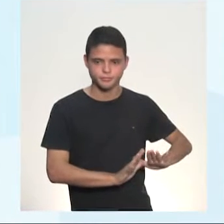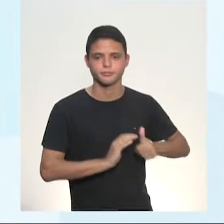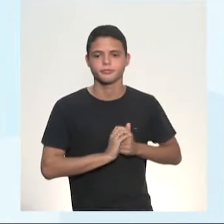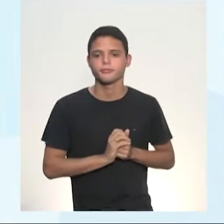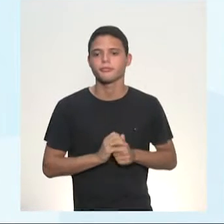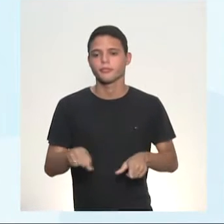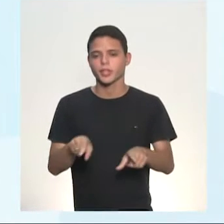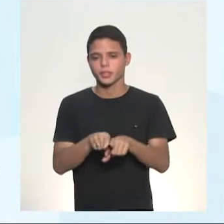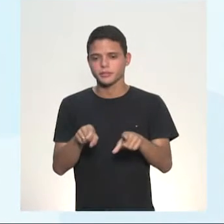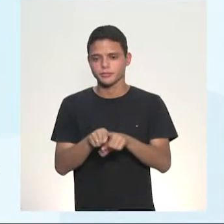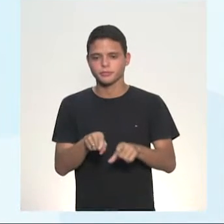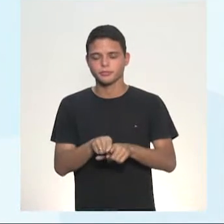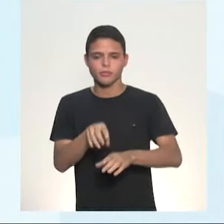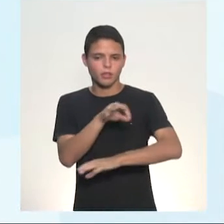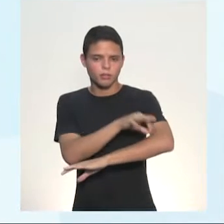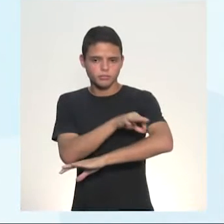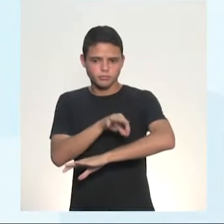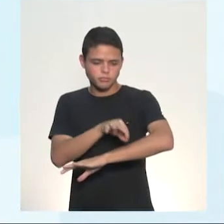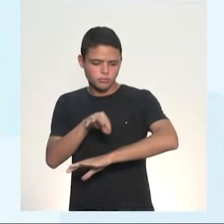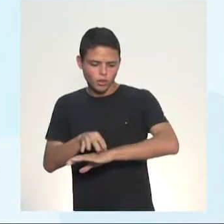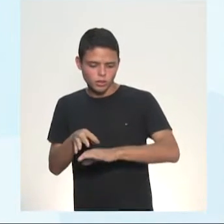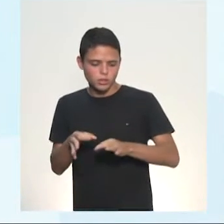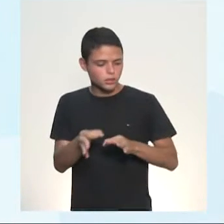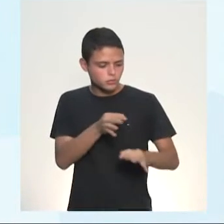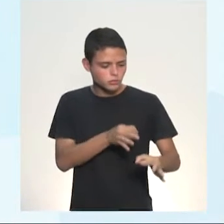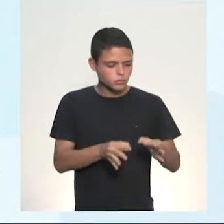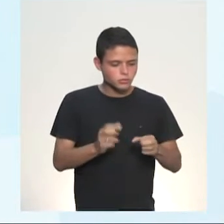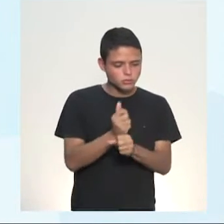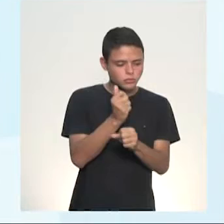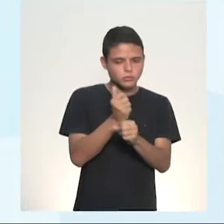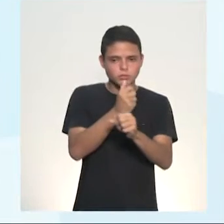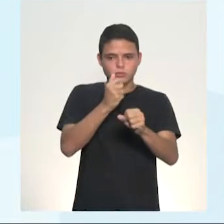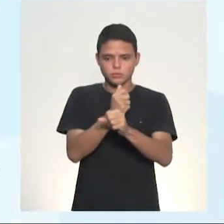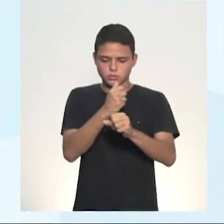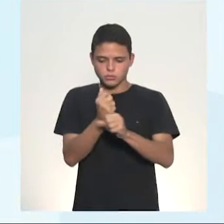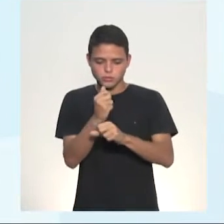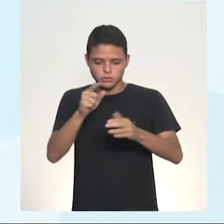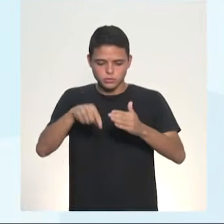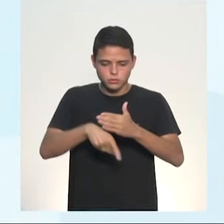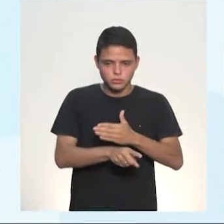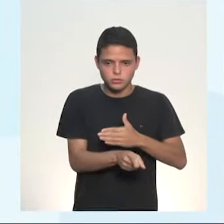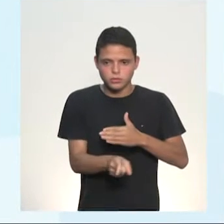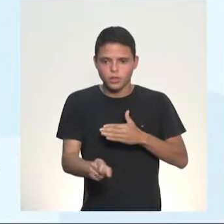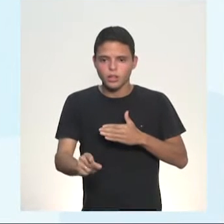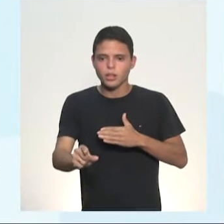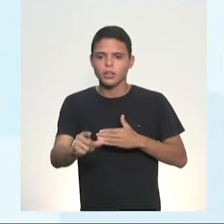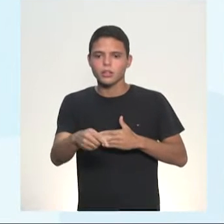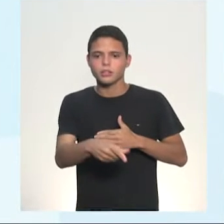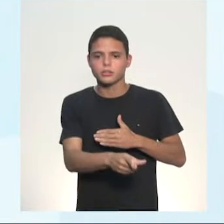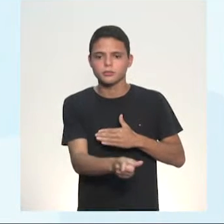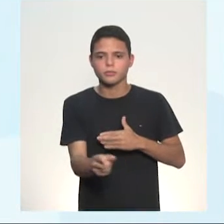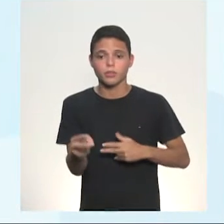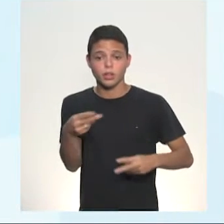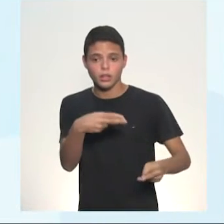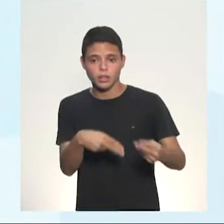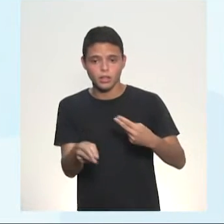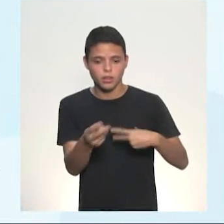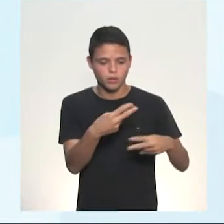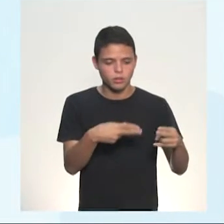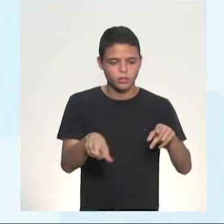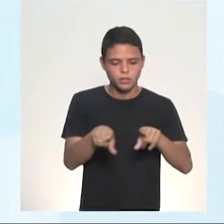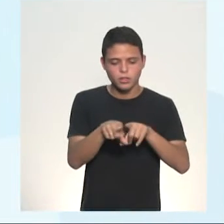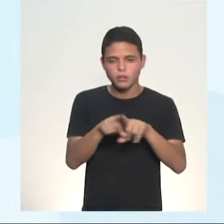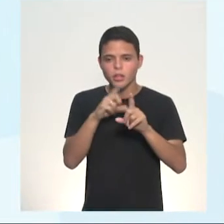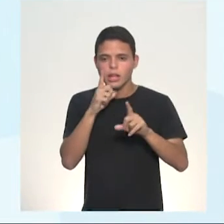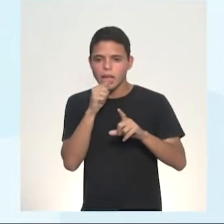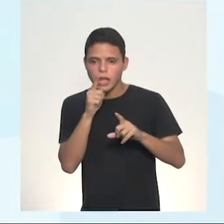E ele especifica que a construção dos ninhos provoca pequenos canais no solo que permite a circulação de ar e partículas, além de permitir a drenagem, ou